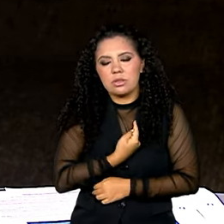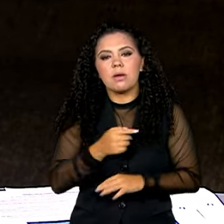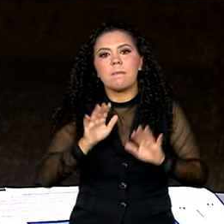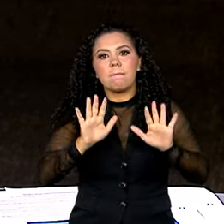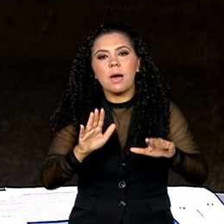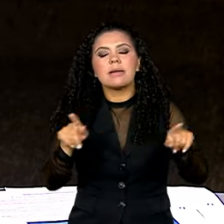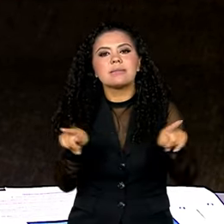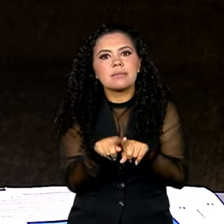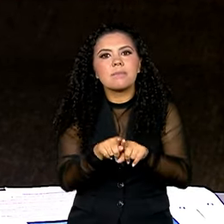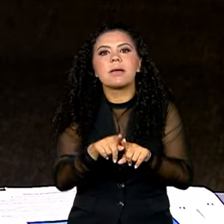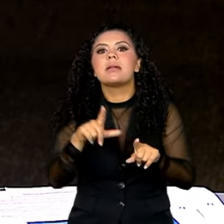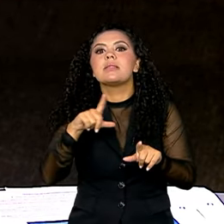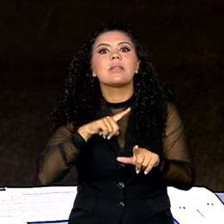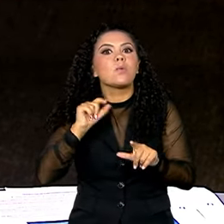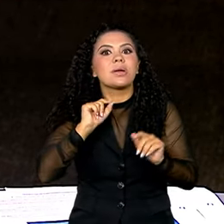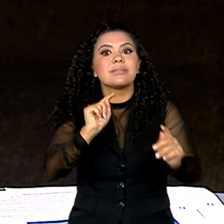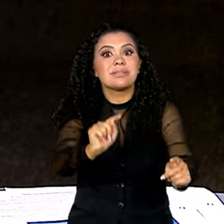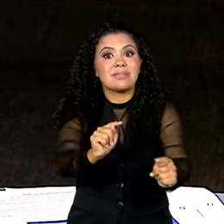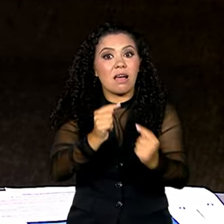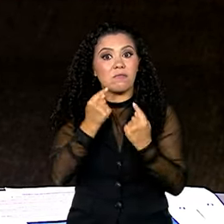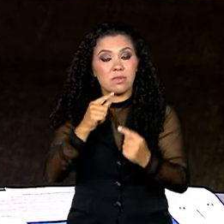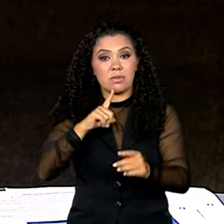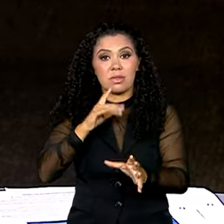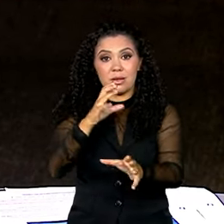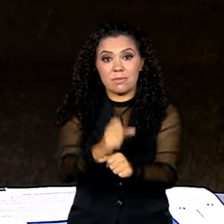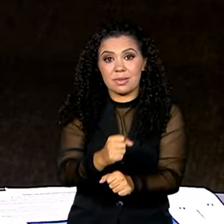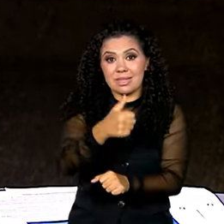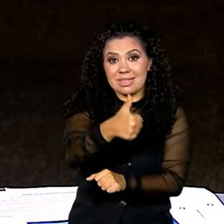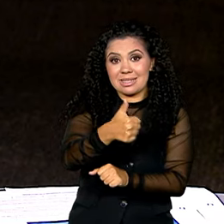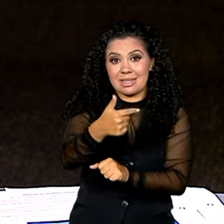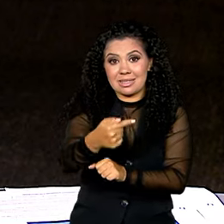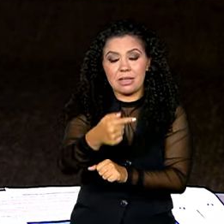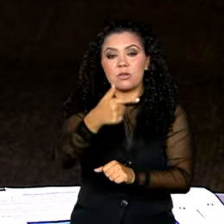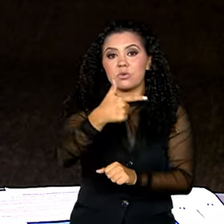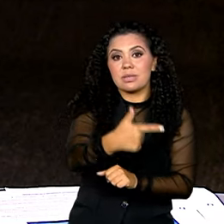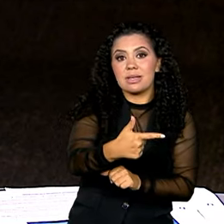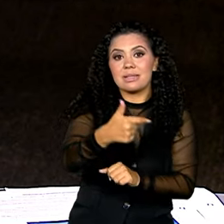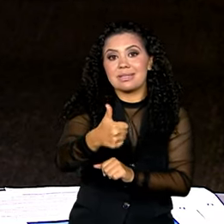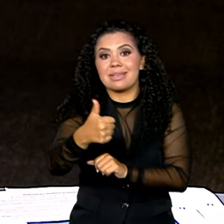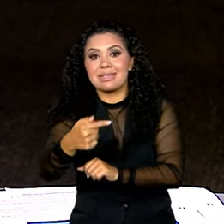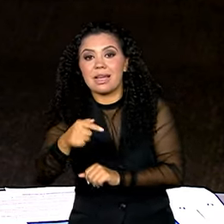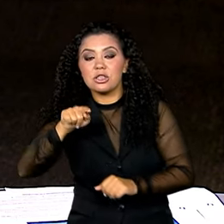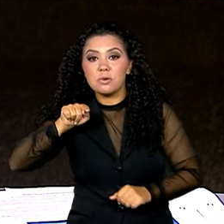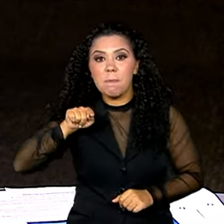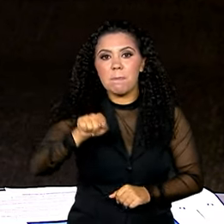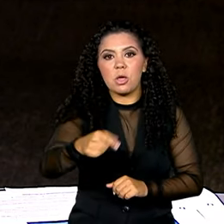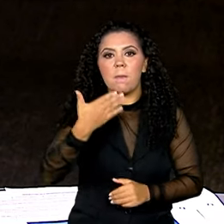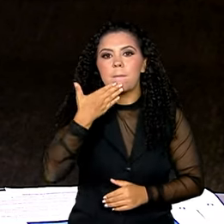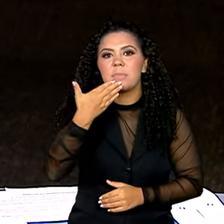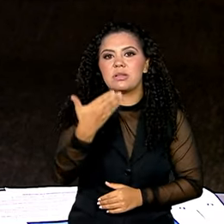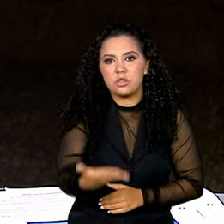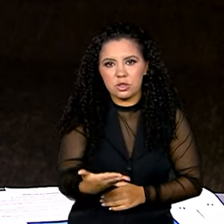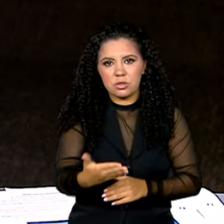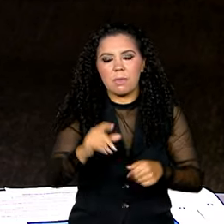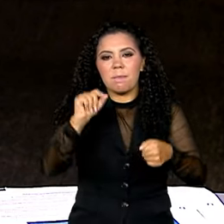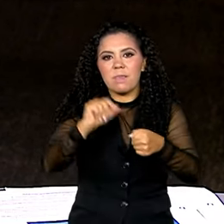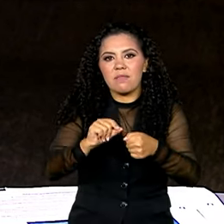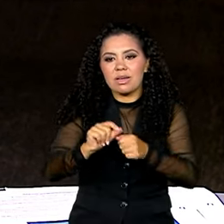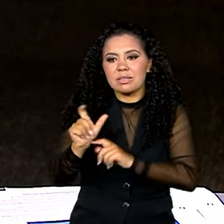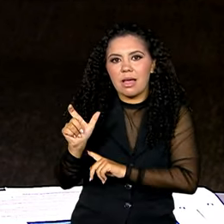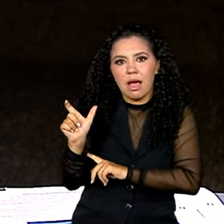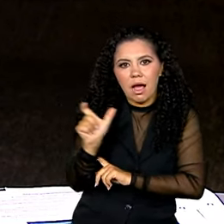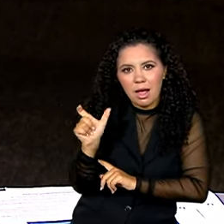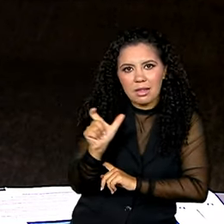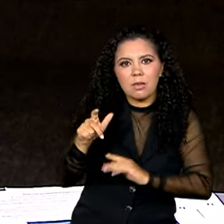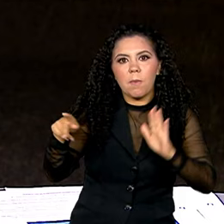Tínhamos um desafio, são 217 mil solicitações. O Ministério da Pesca e Aquicultura não teria pernas, não